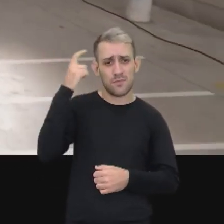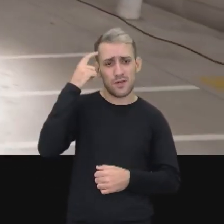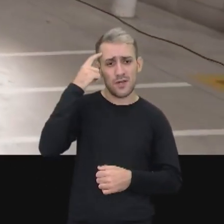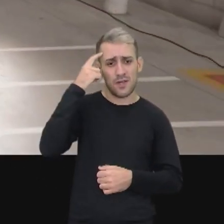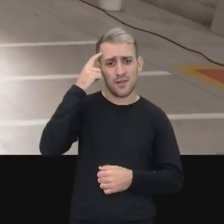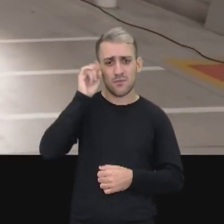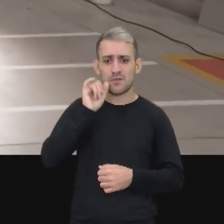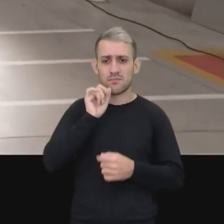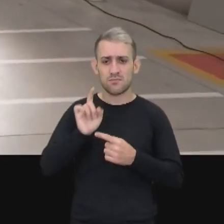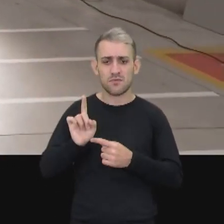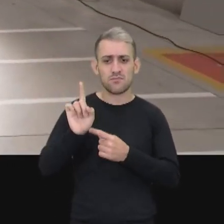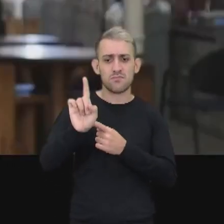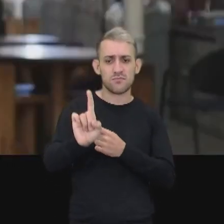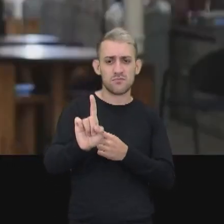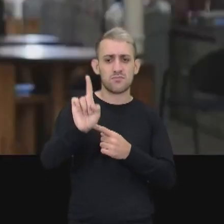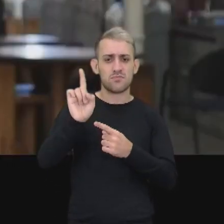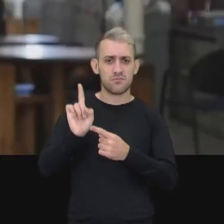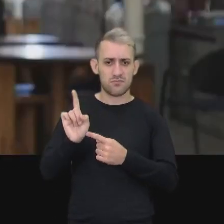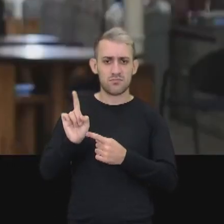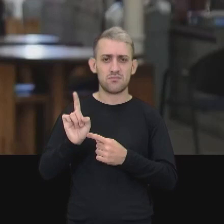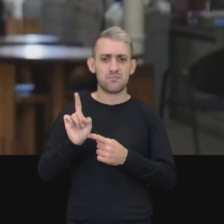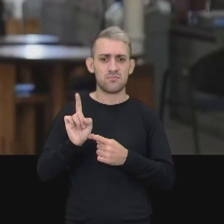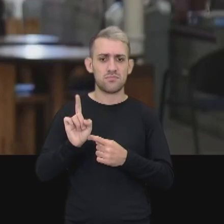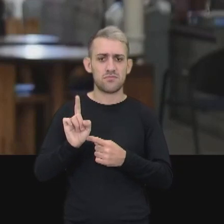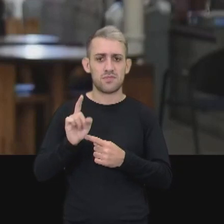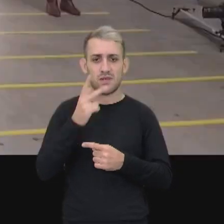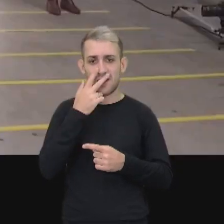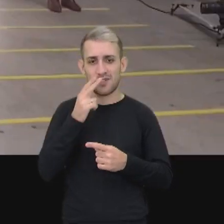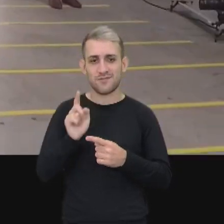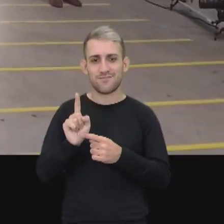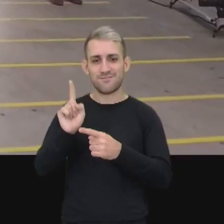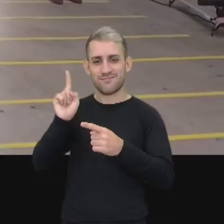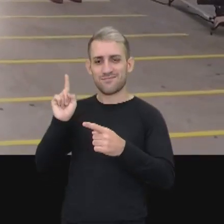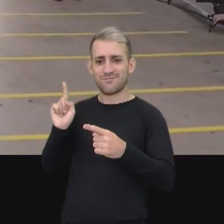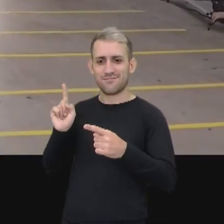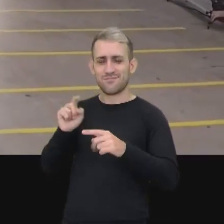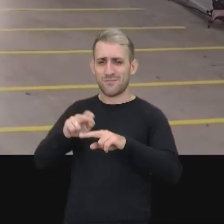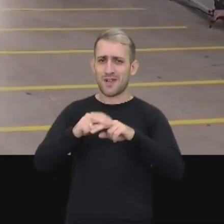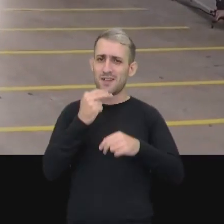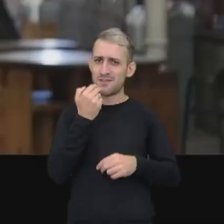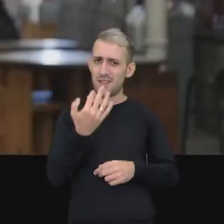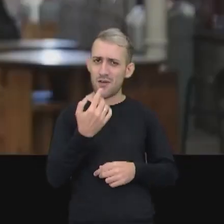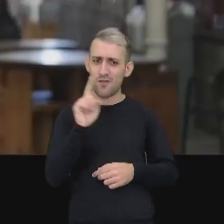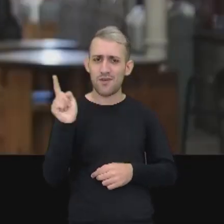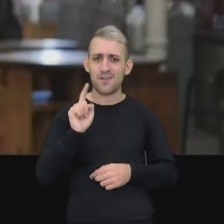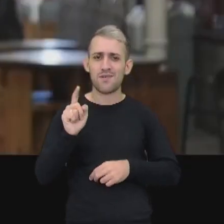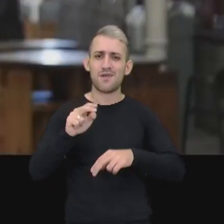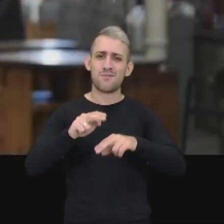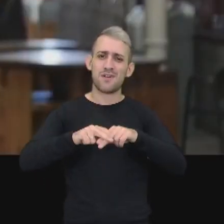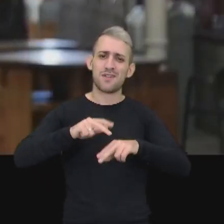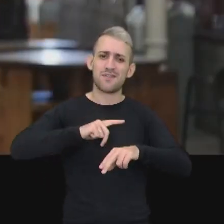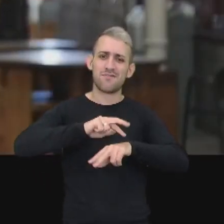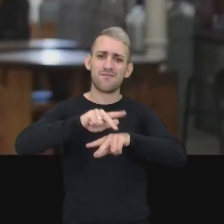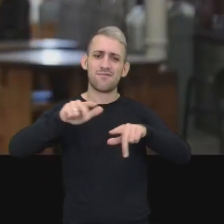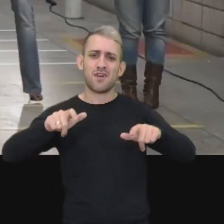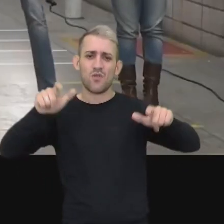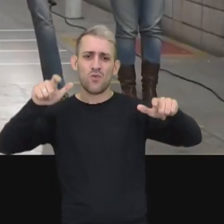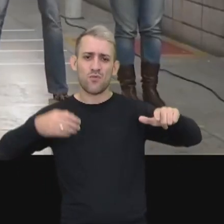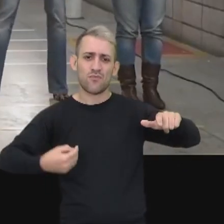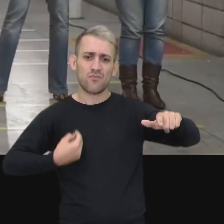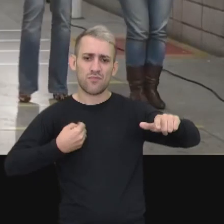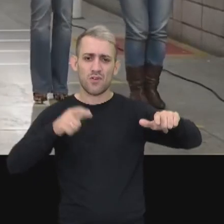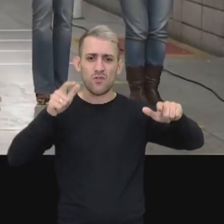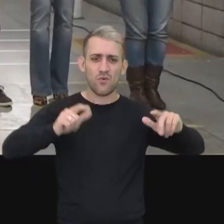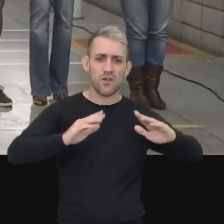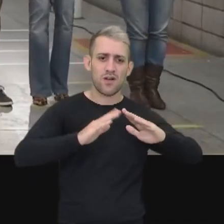frente ou pra trás em se tratando de privilégios? Bem pra trás. Não pela cor, mas de onde você é, de onde você vem, de onde você mora. Da